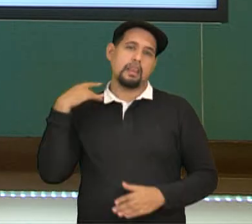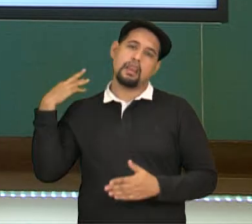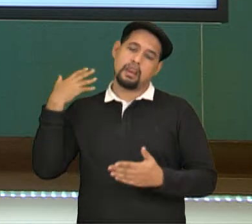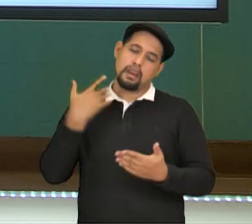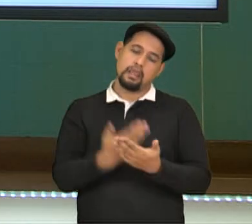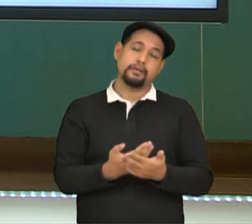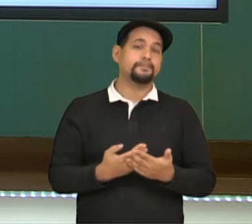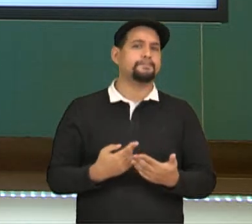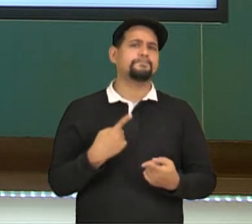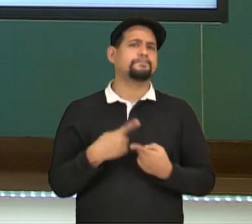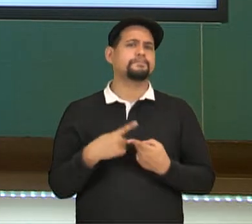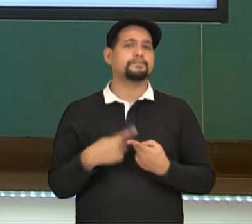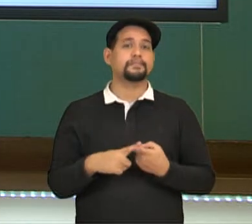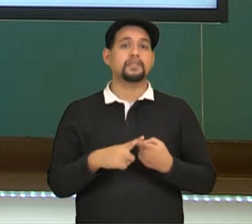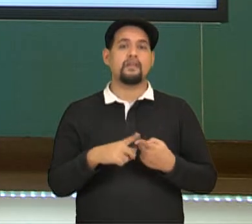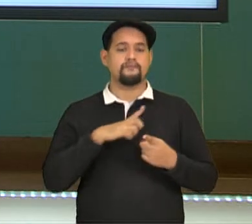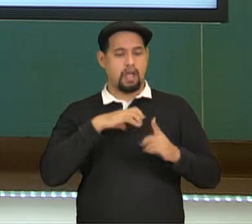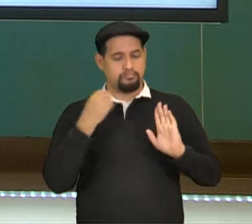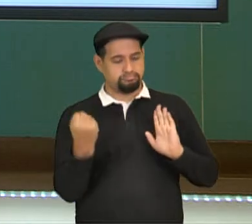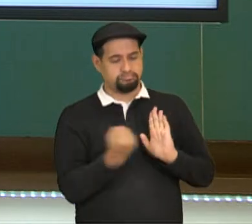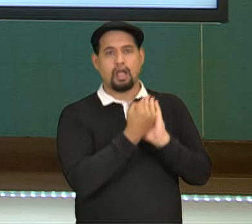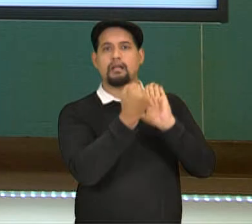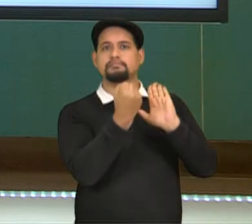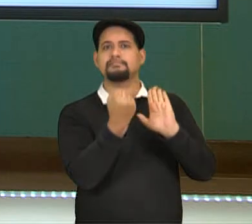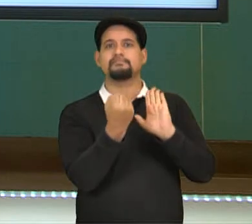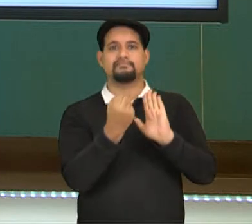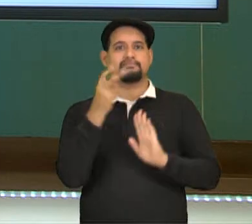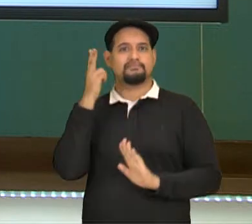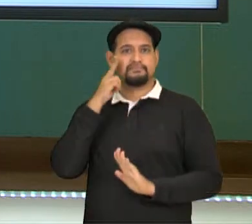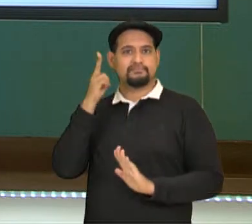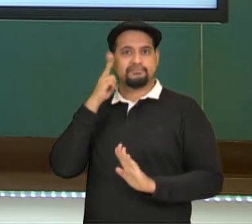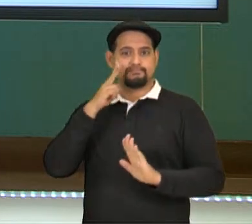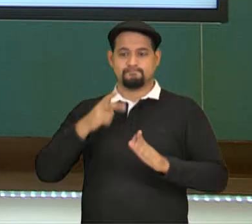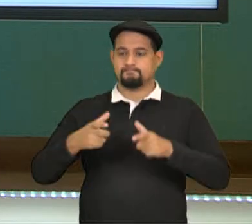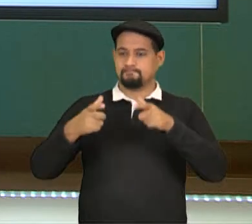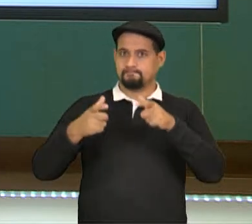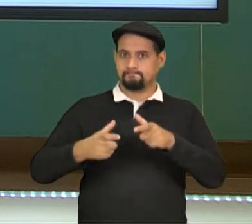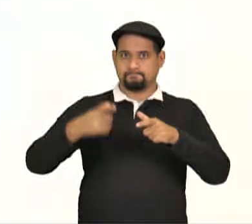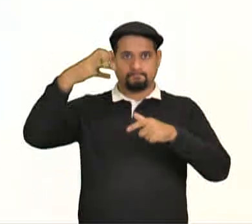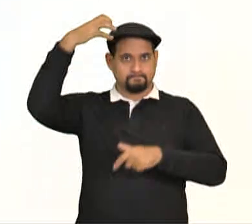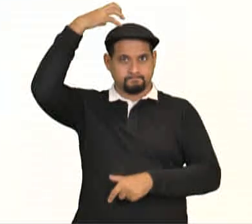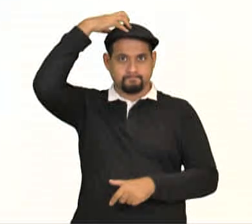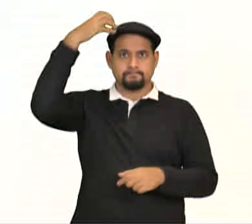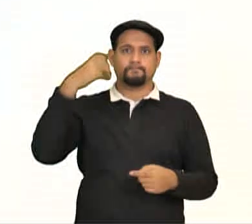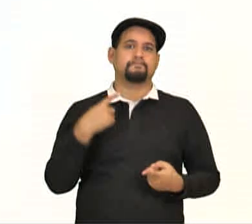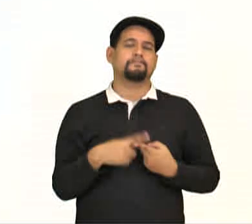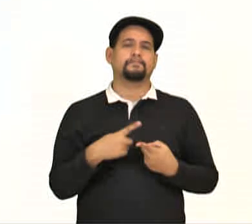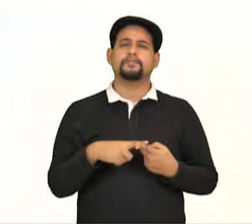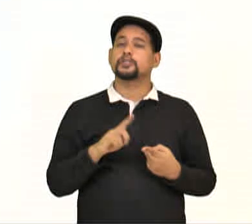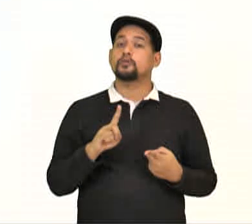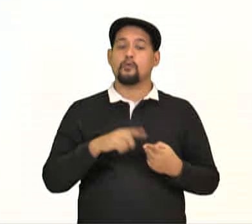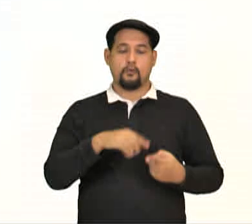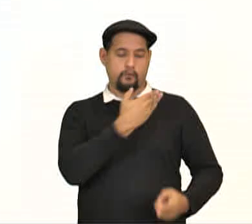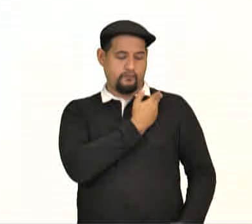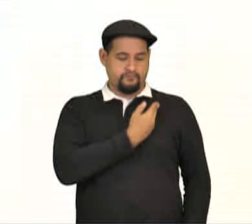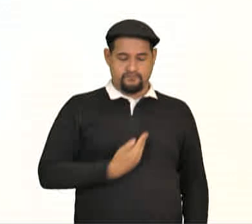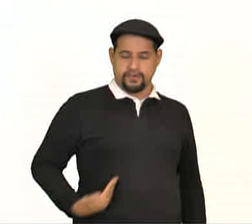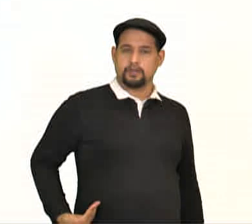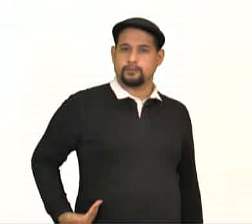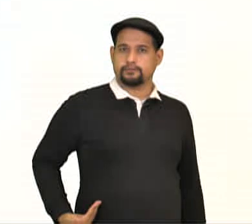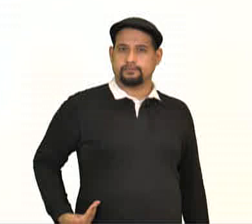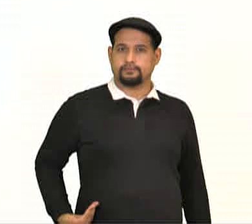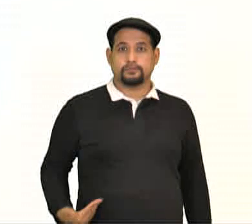Império Bizantino. Vai marcar a história deste império. Então, sobre o governo